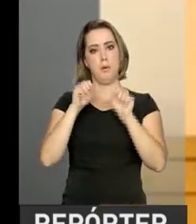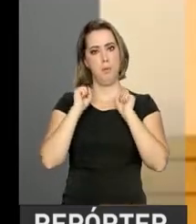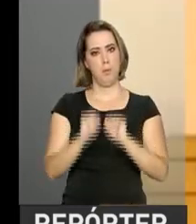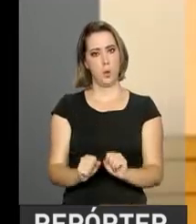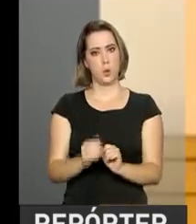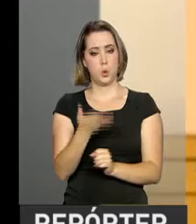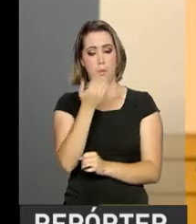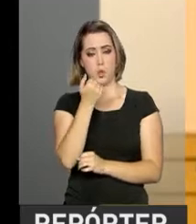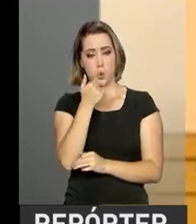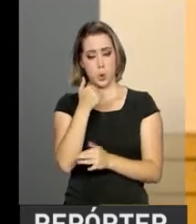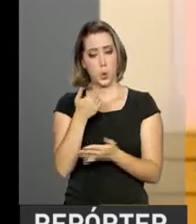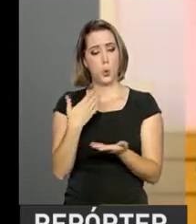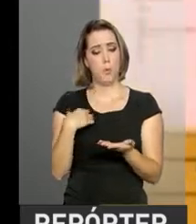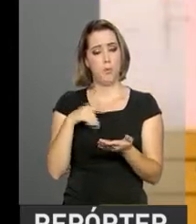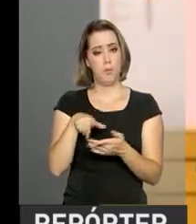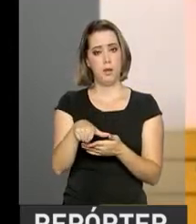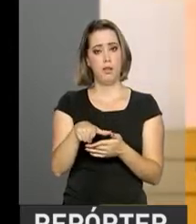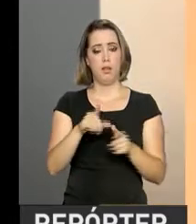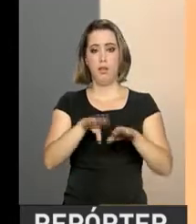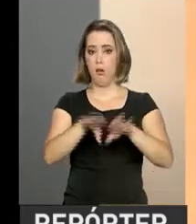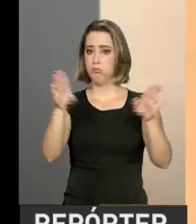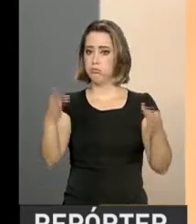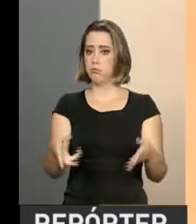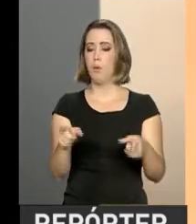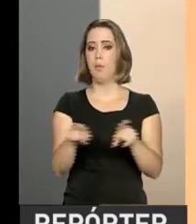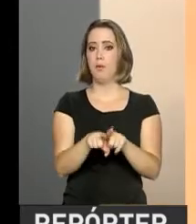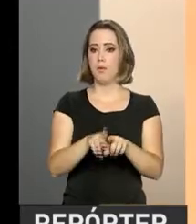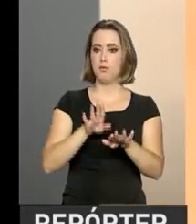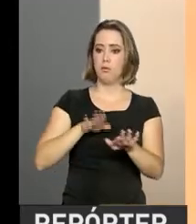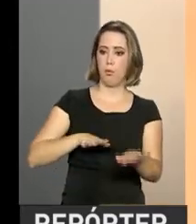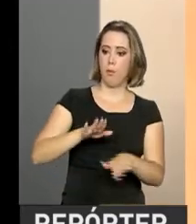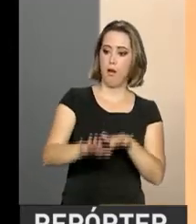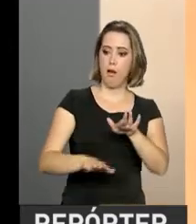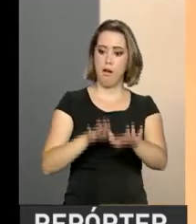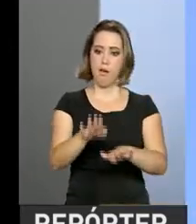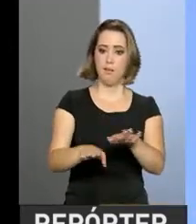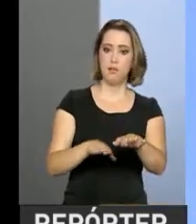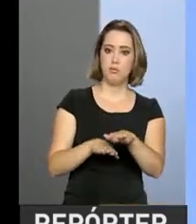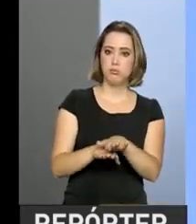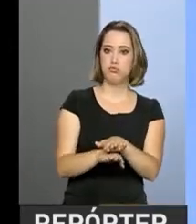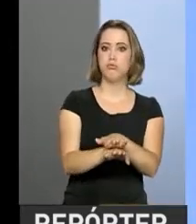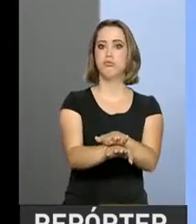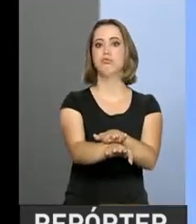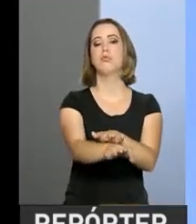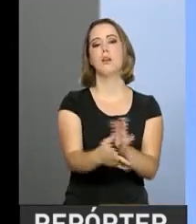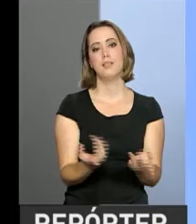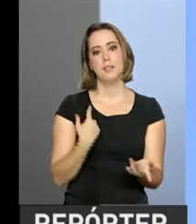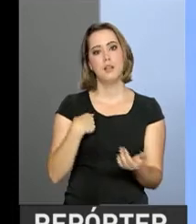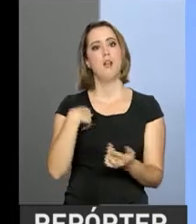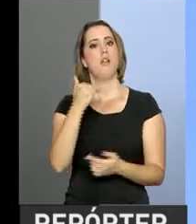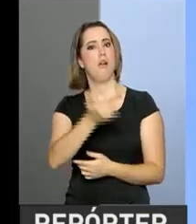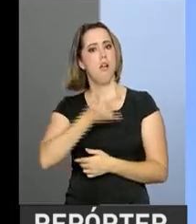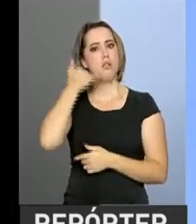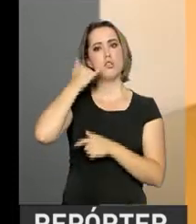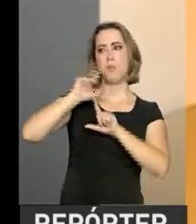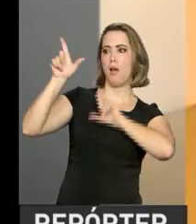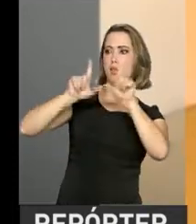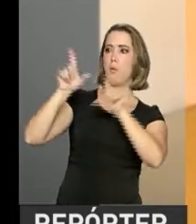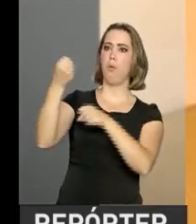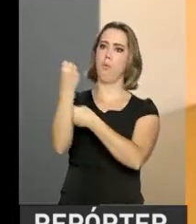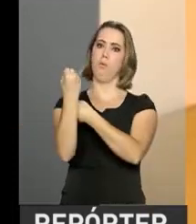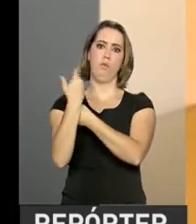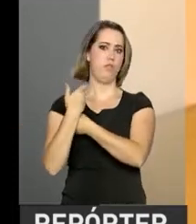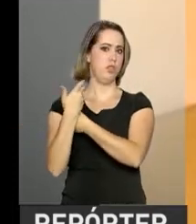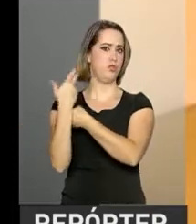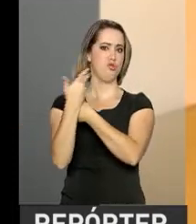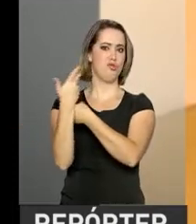andar em esteiras que encurtam o caminho. Sem falar das chamadas por vídeo. A internet conectou o mundo e o